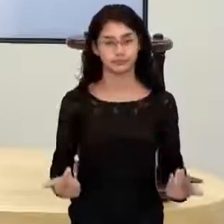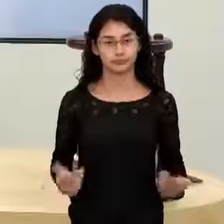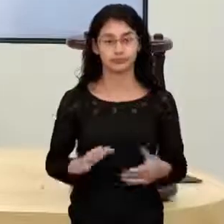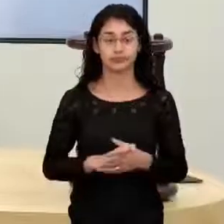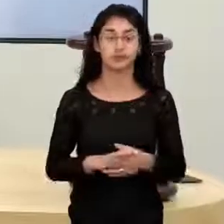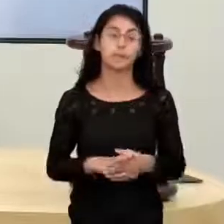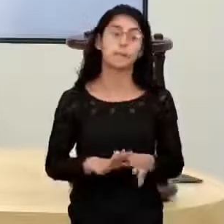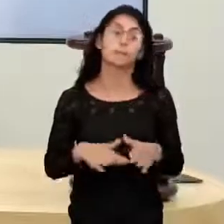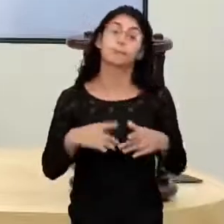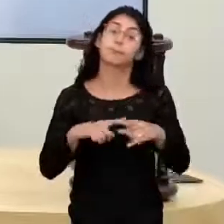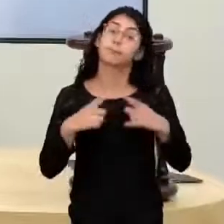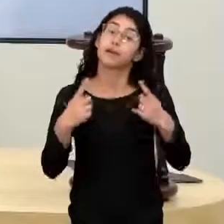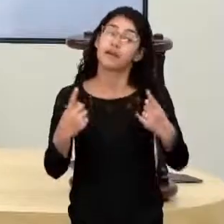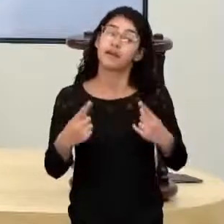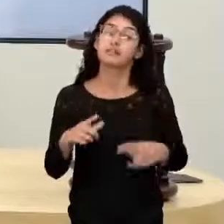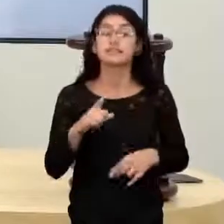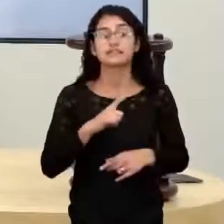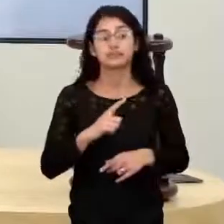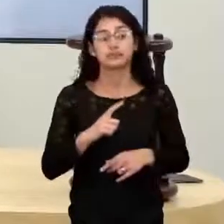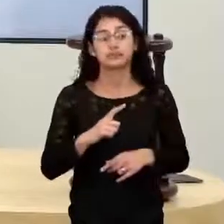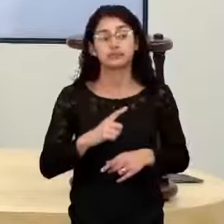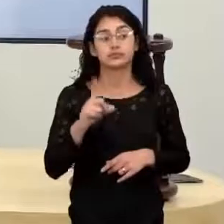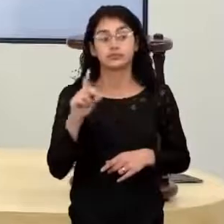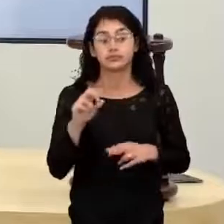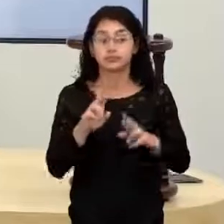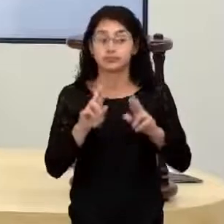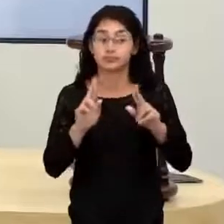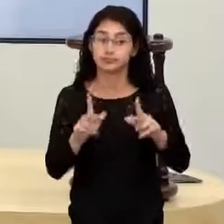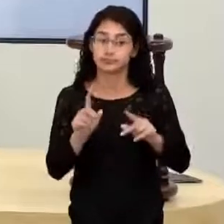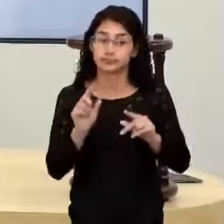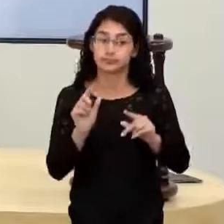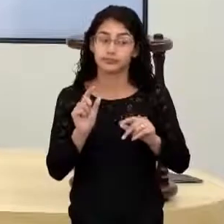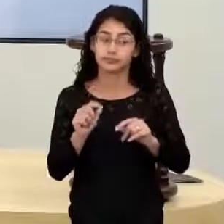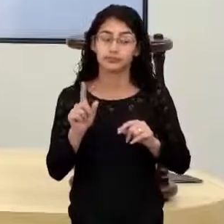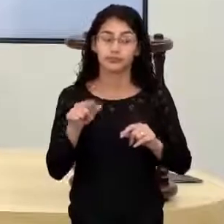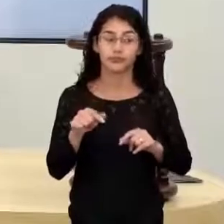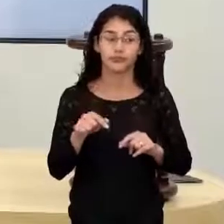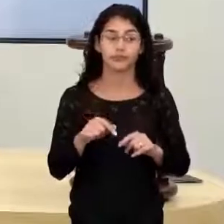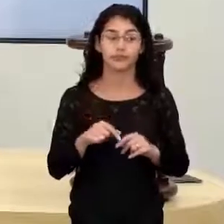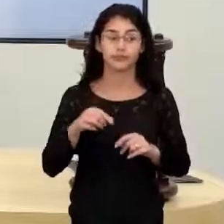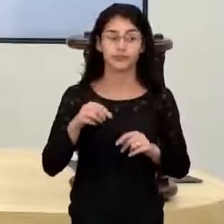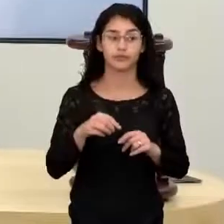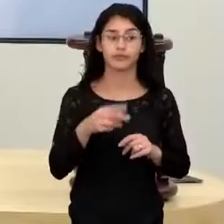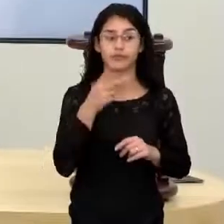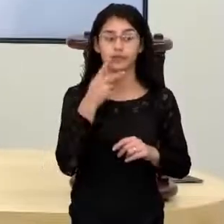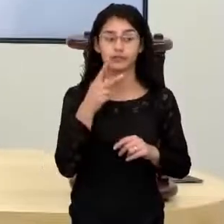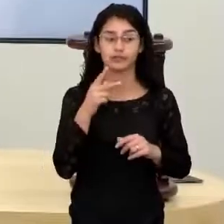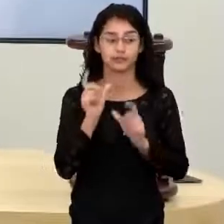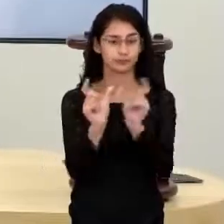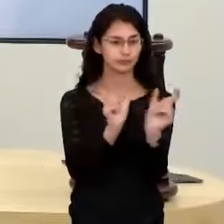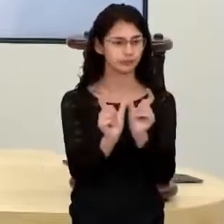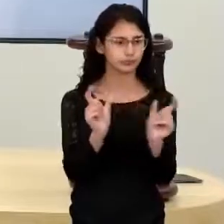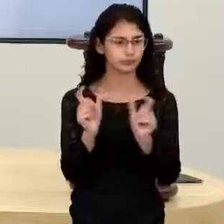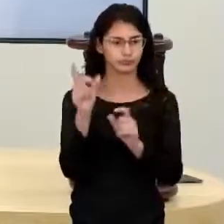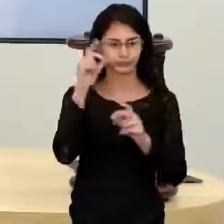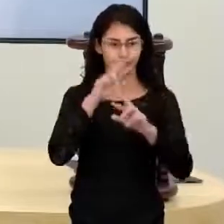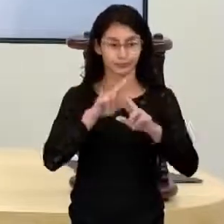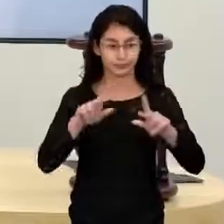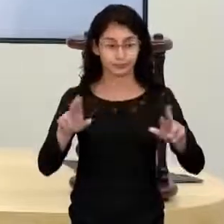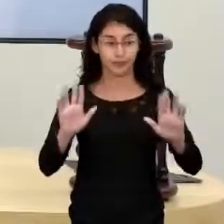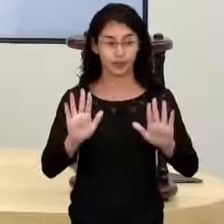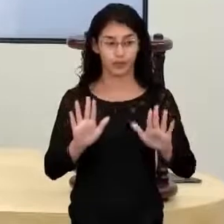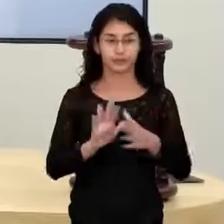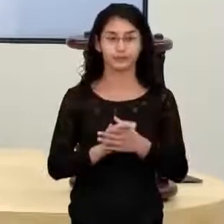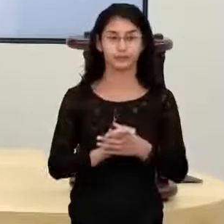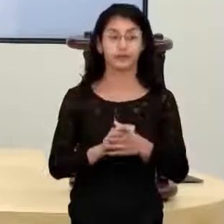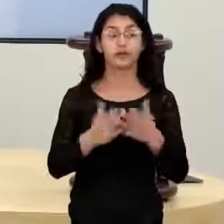uma exceção, gente. Tem uma exceção que é medida provisória. Nossa, hoje a gente está falando bastante, né? Eu espero que vocês estejam